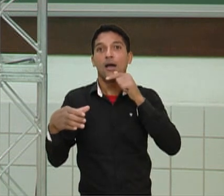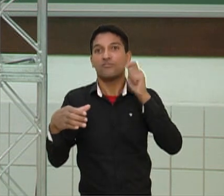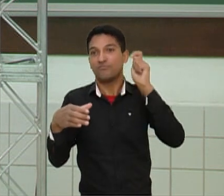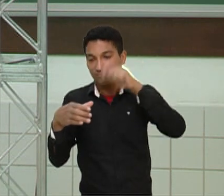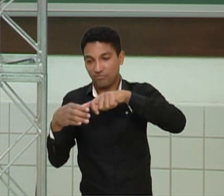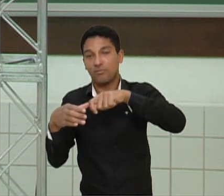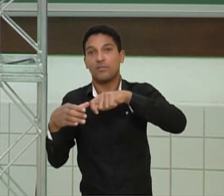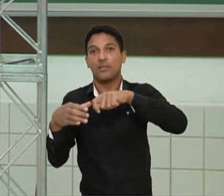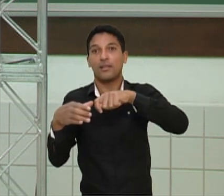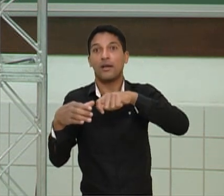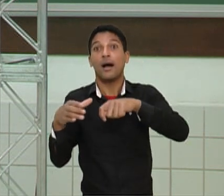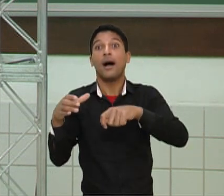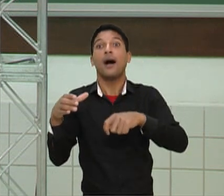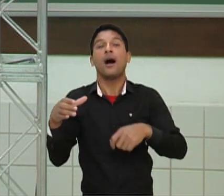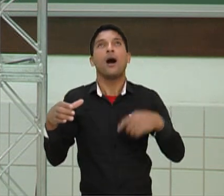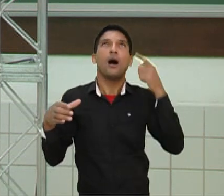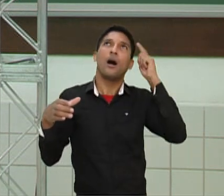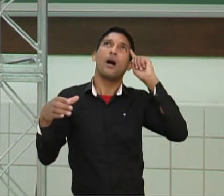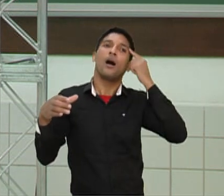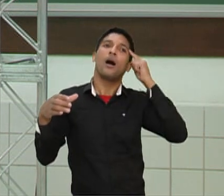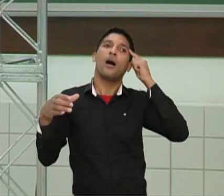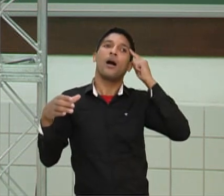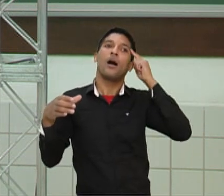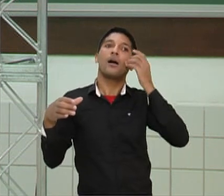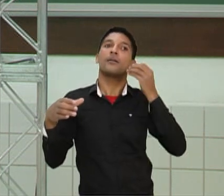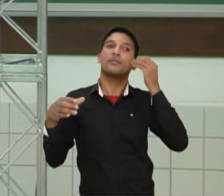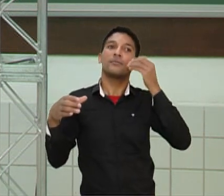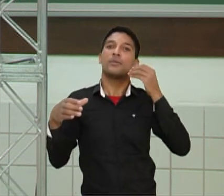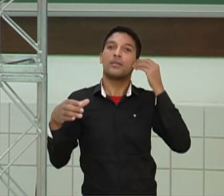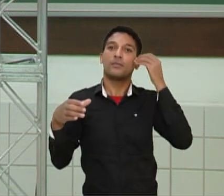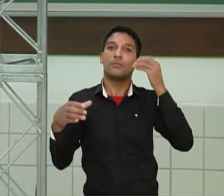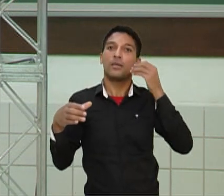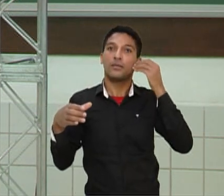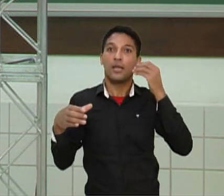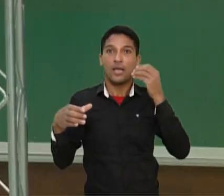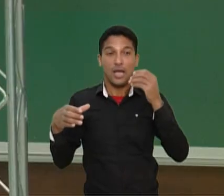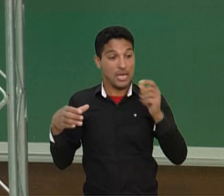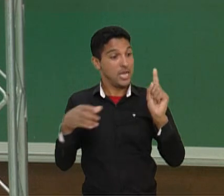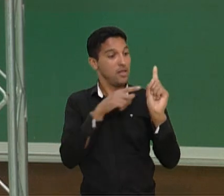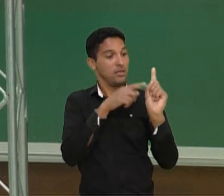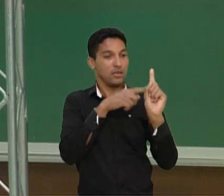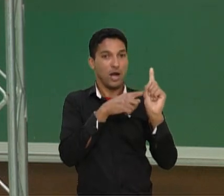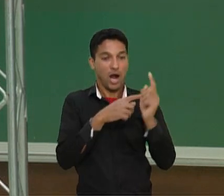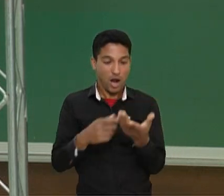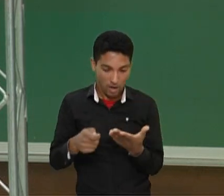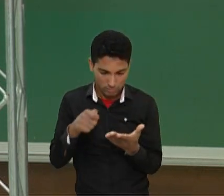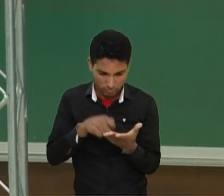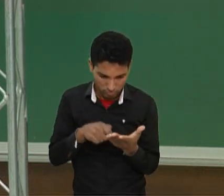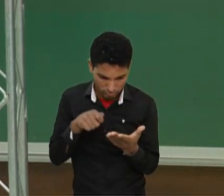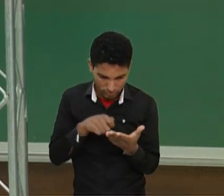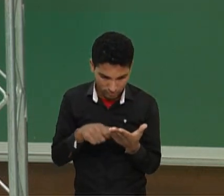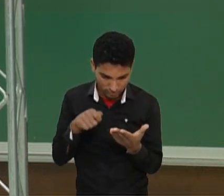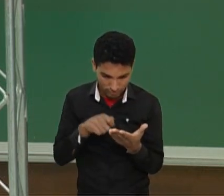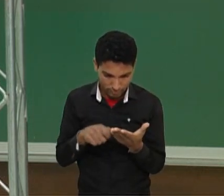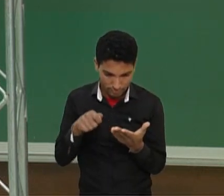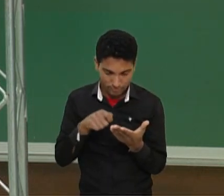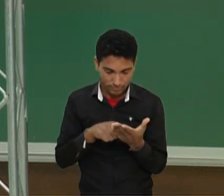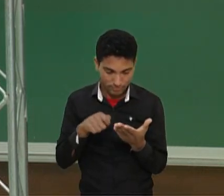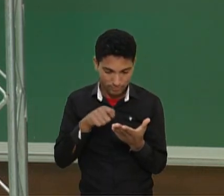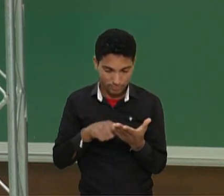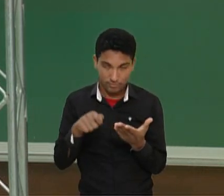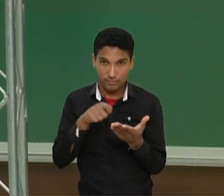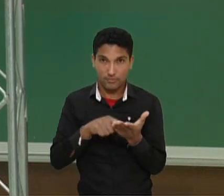aí ele começou, então, a partir desses experimentos, fazer algumas anotações, né? E a partir de agora, então, nós